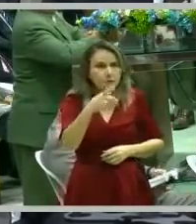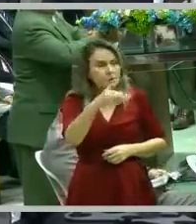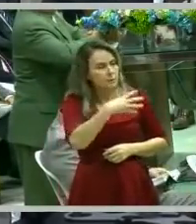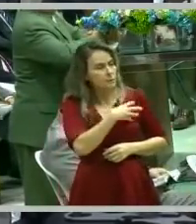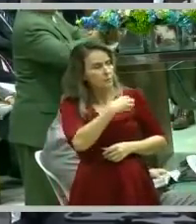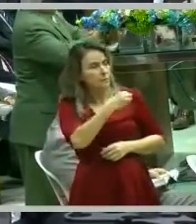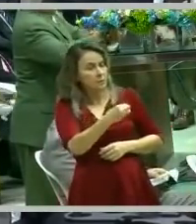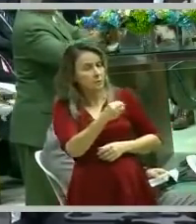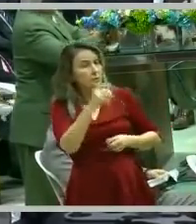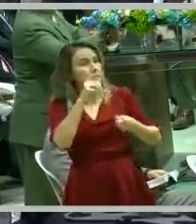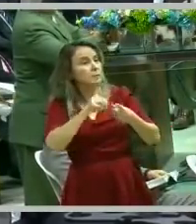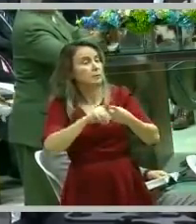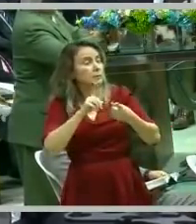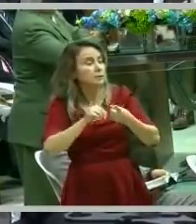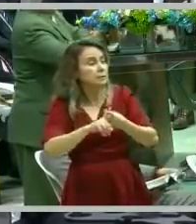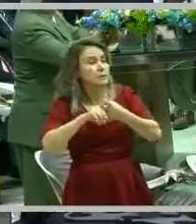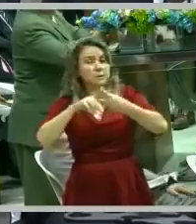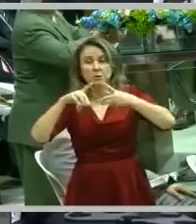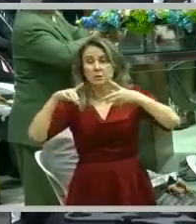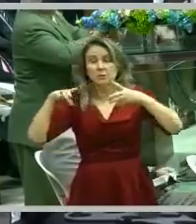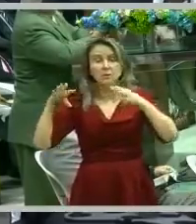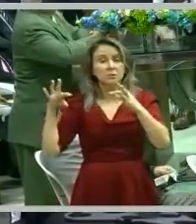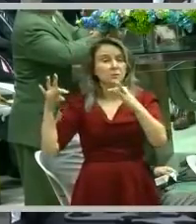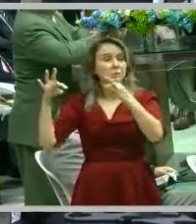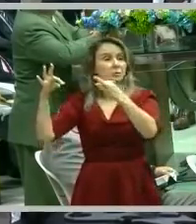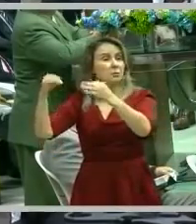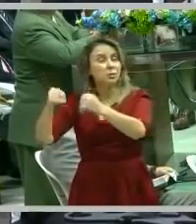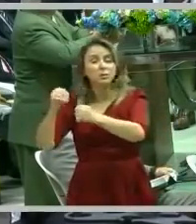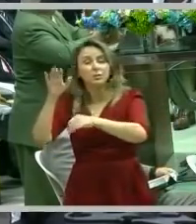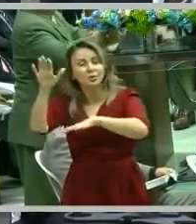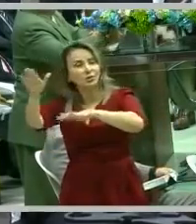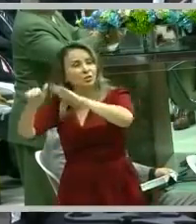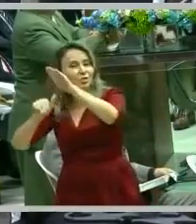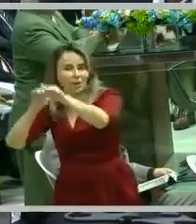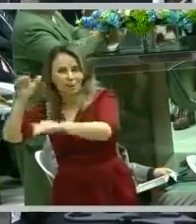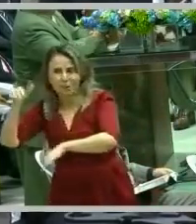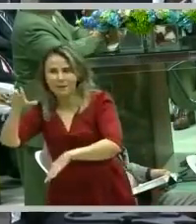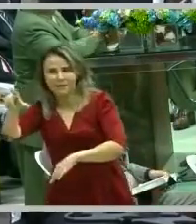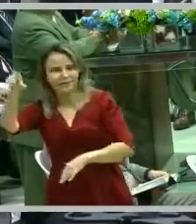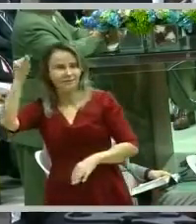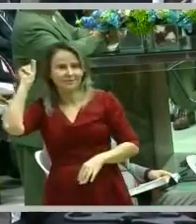filhos e é para tantos quantos Deus nosso Senhor chamar.